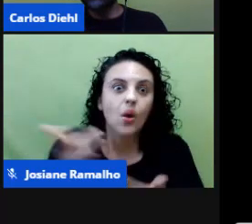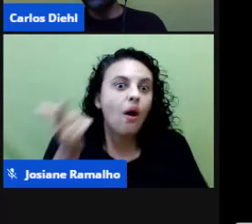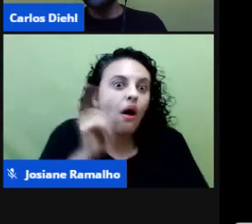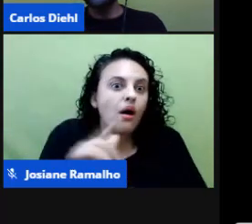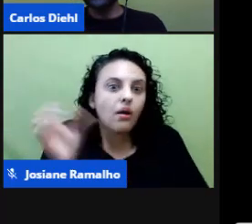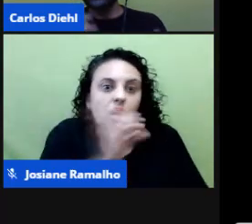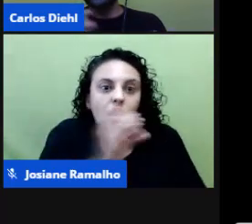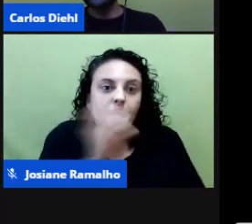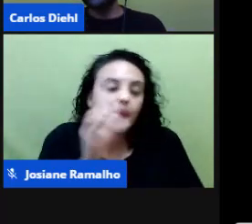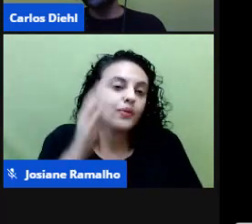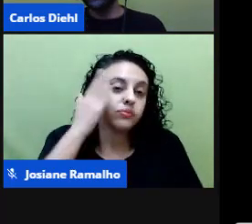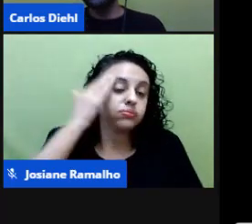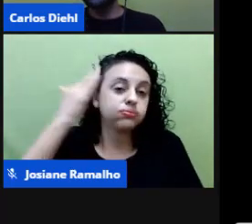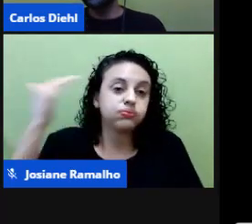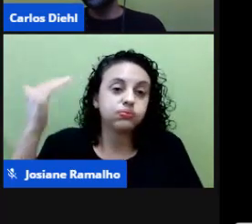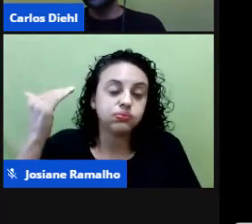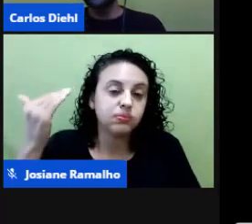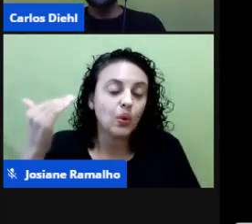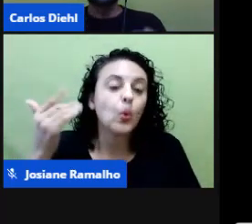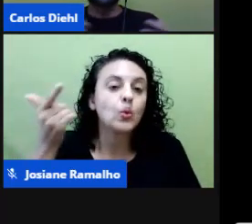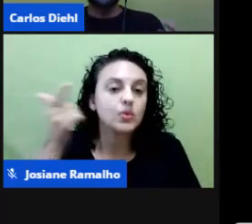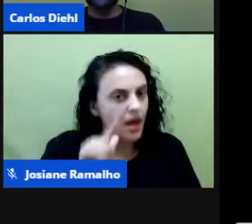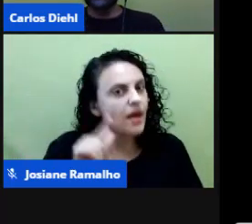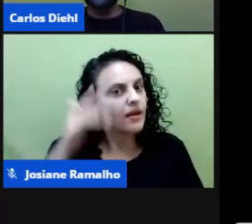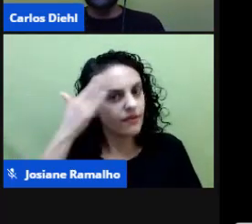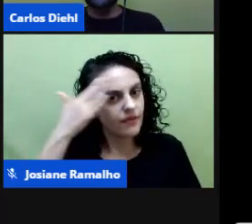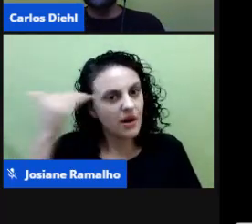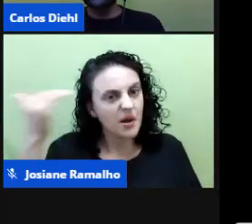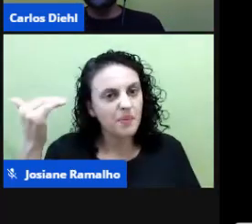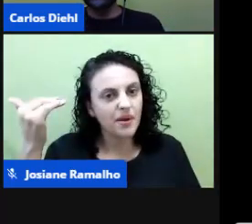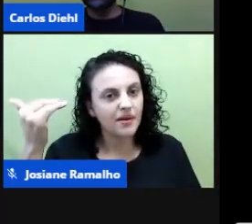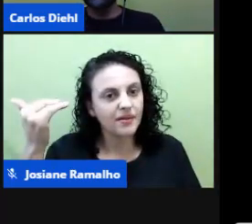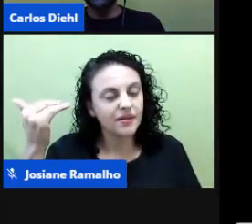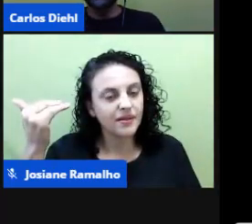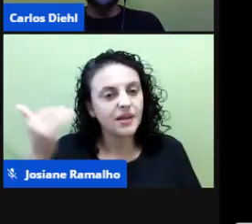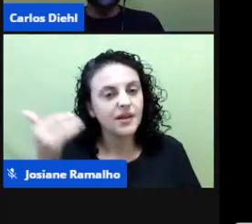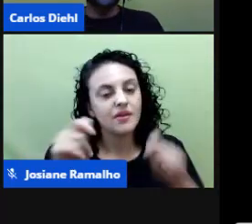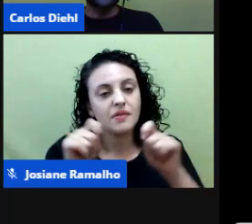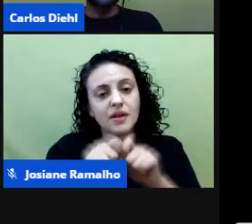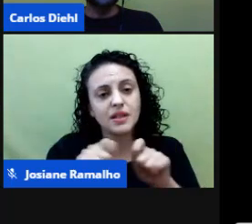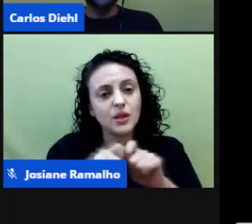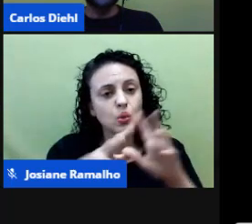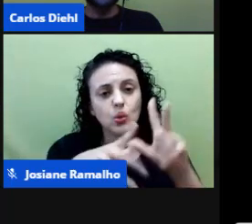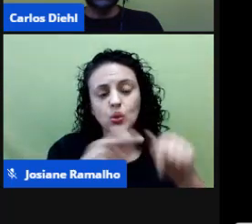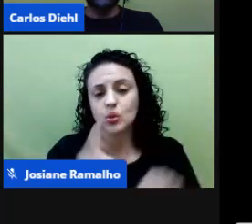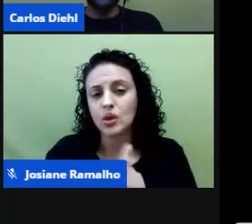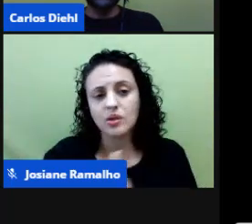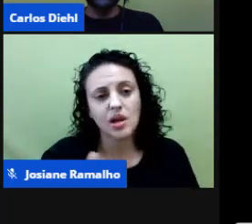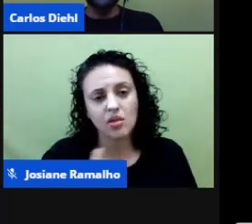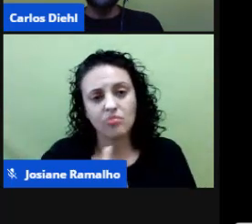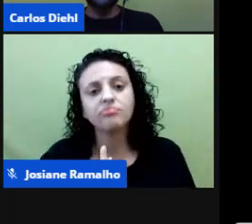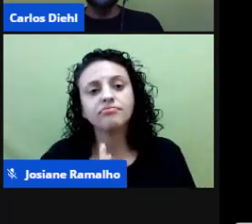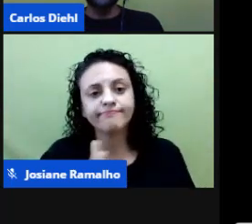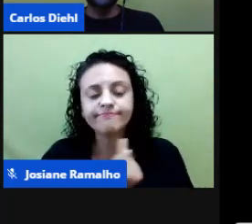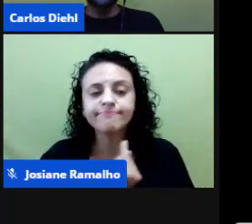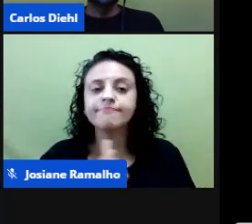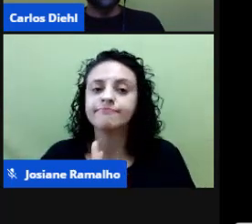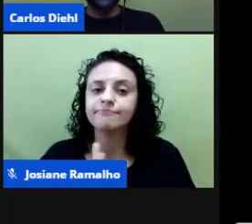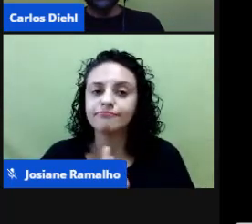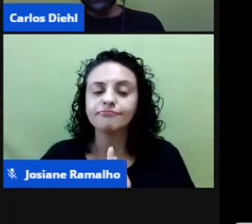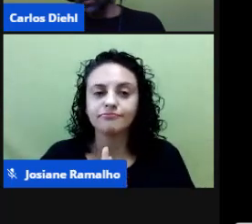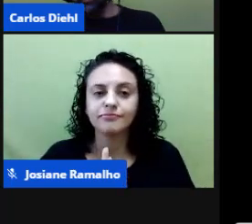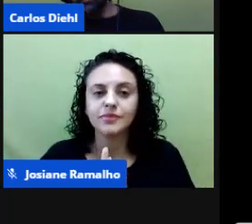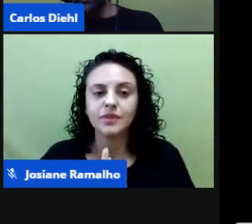possibilidade de ficar famoso sem depender de uma emissora, sem depender de rios de dinheiro, só fazendo coisas intuitivas.